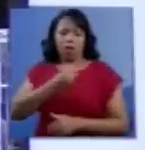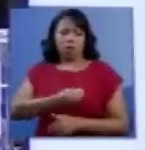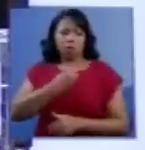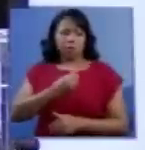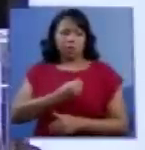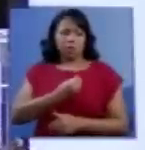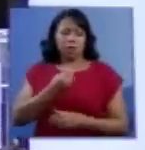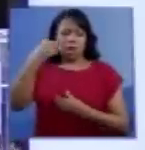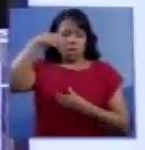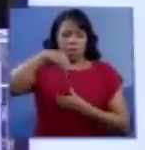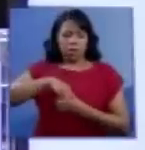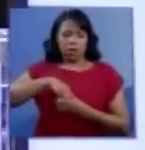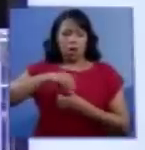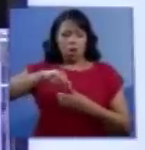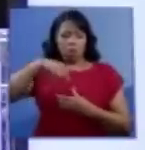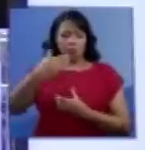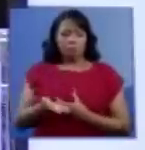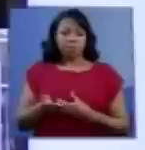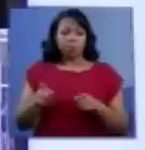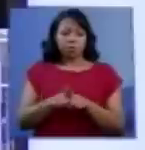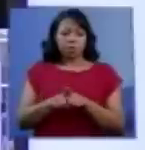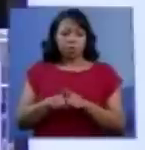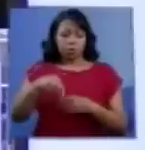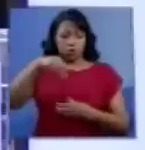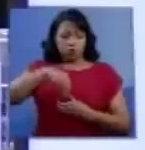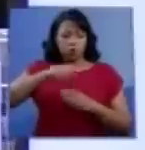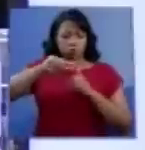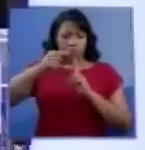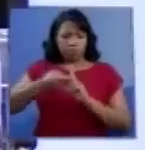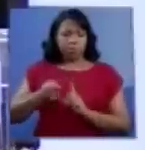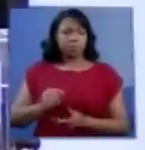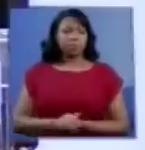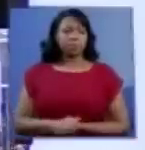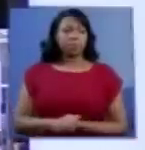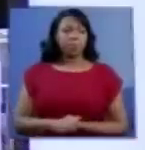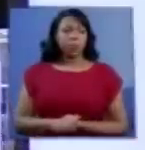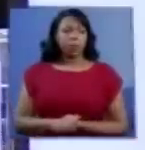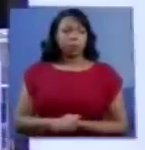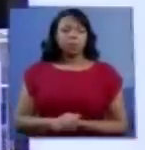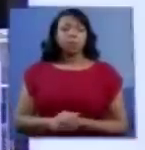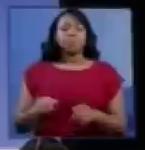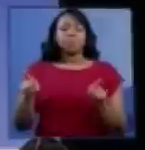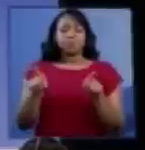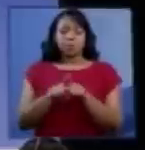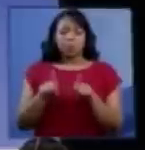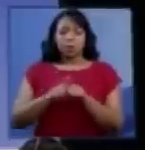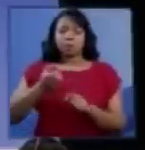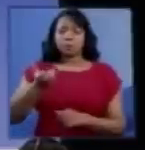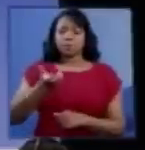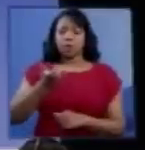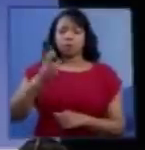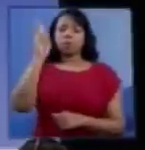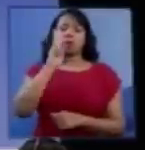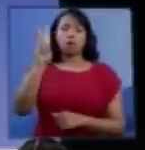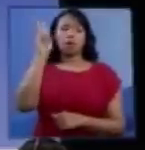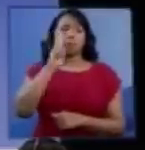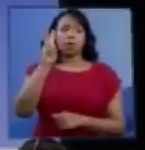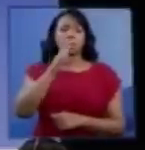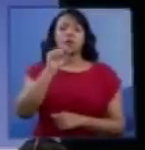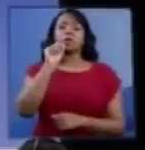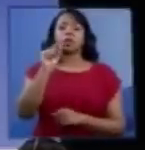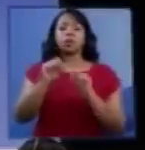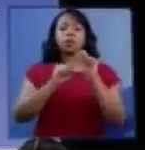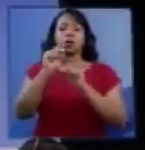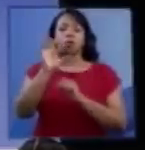intra ou extra uterina assim nós queremos eh lembrar que o feto